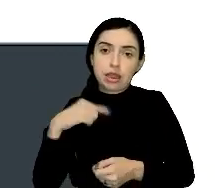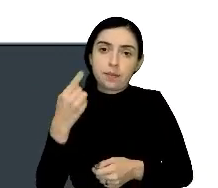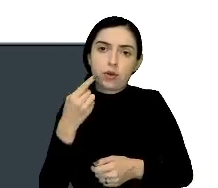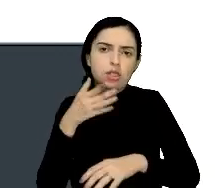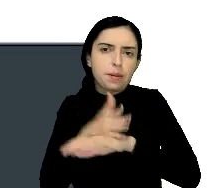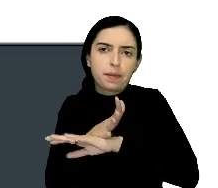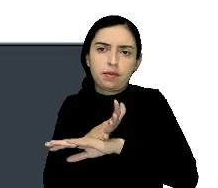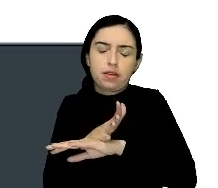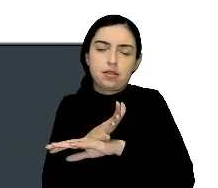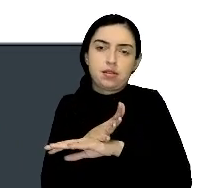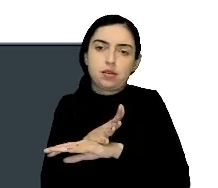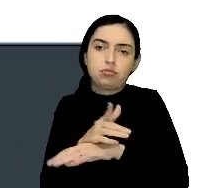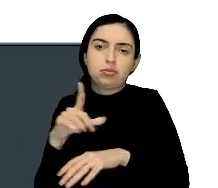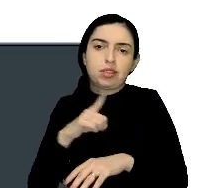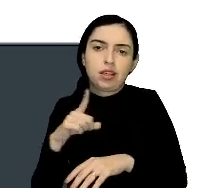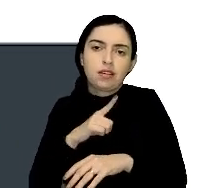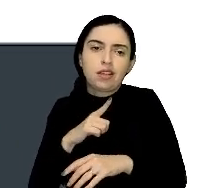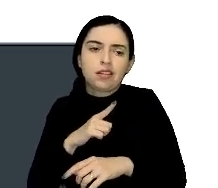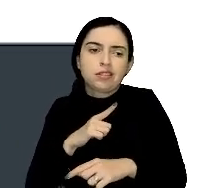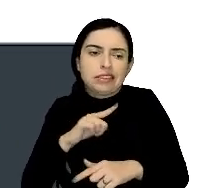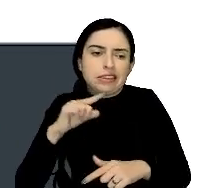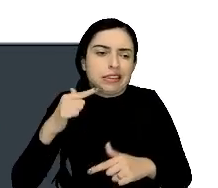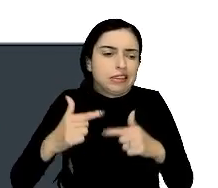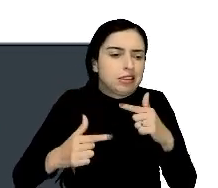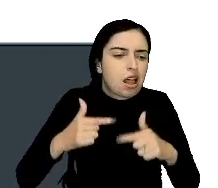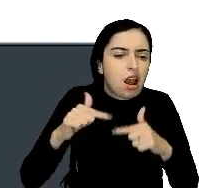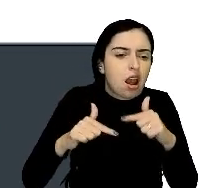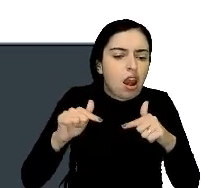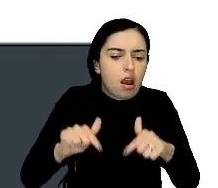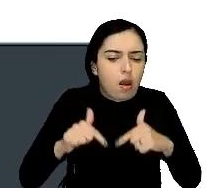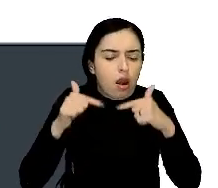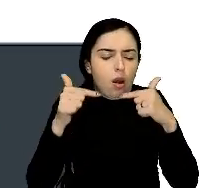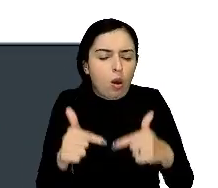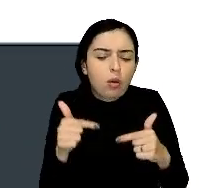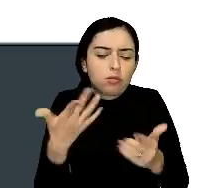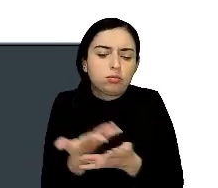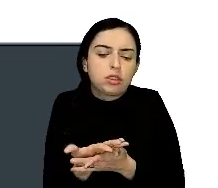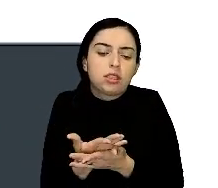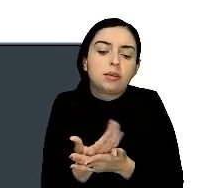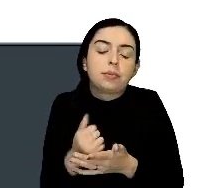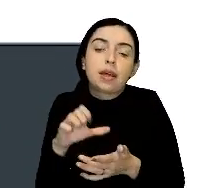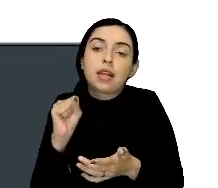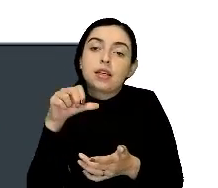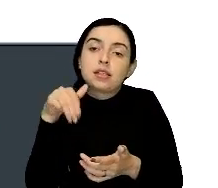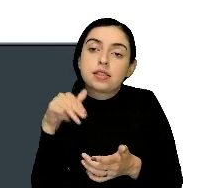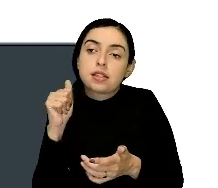aprovação houve uma outra batalha, que foi a batalha pela sanção